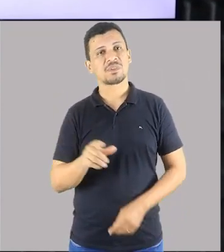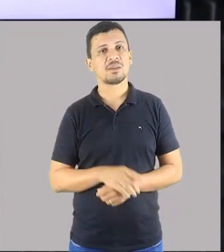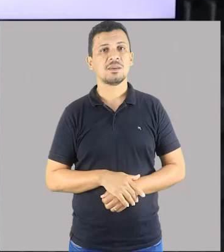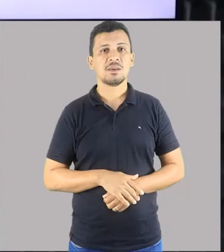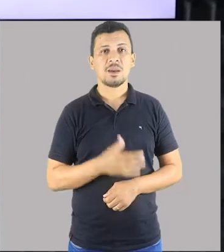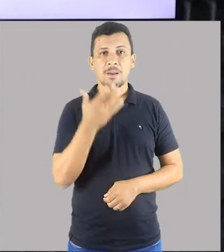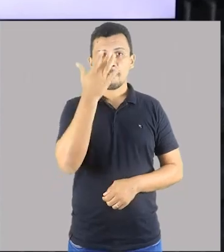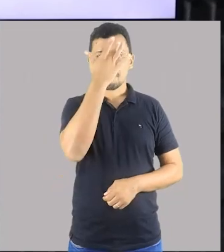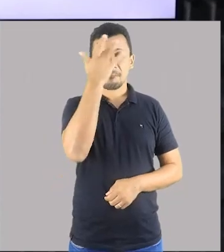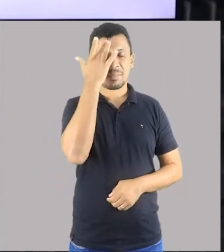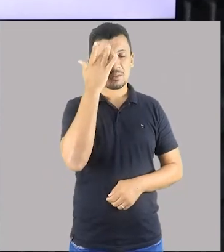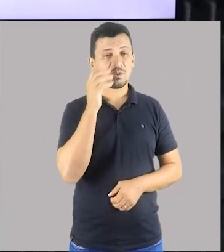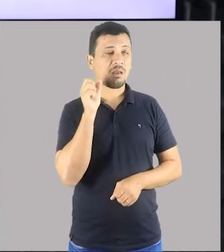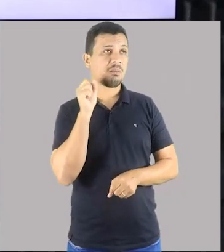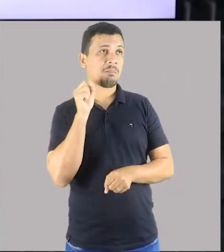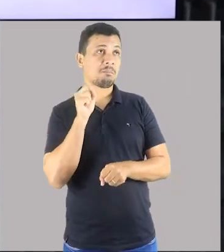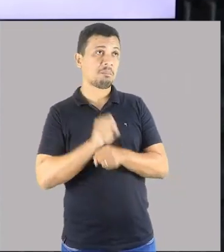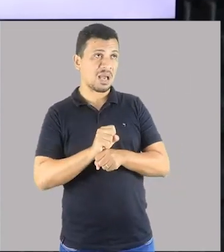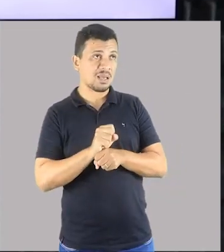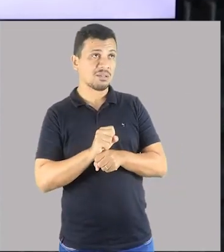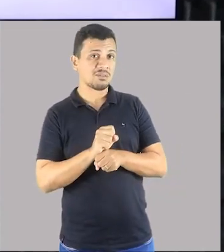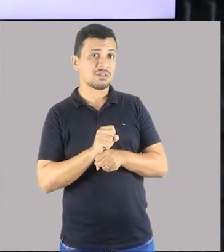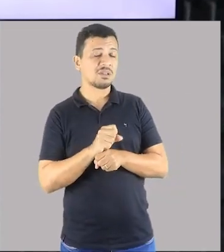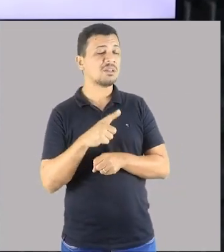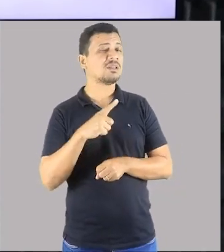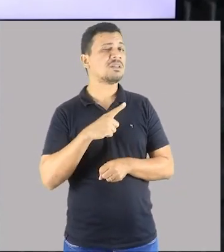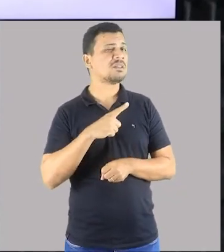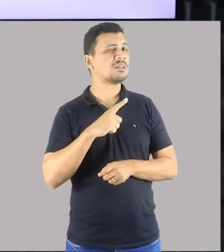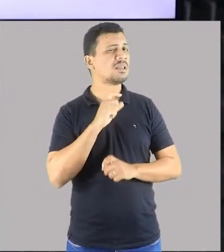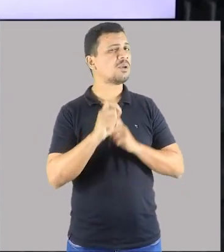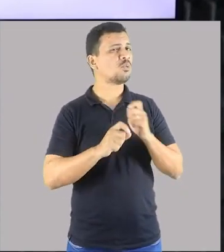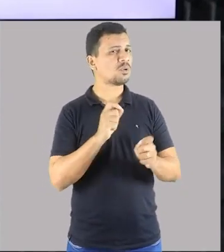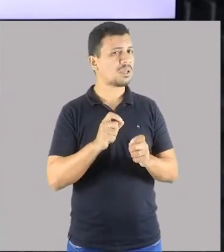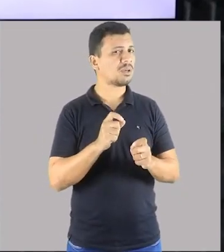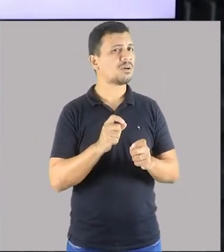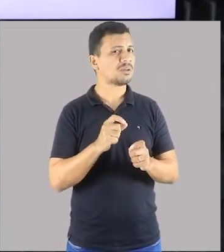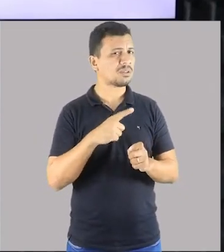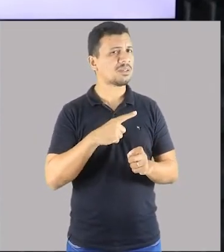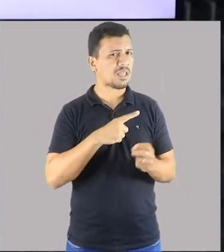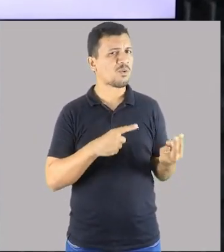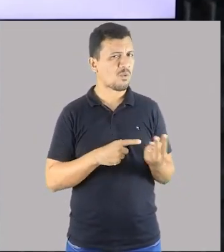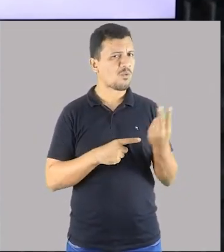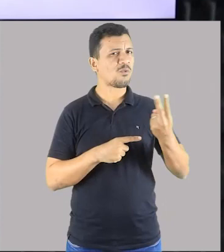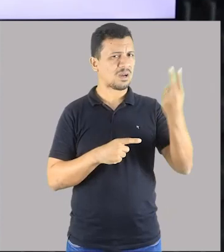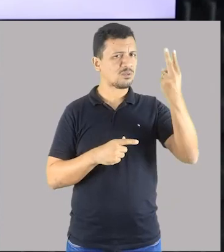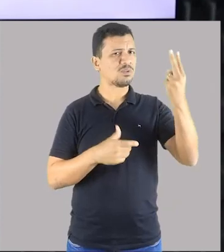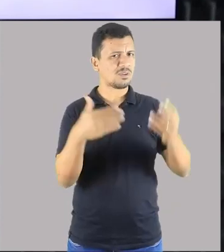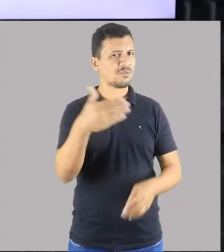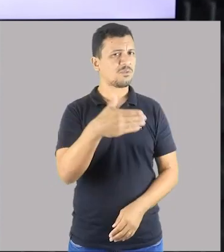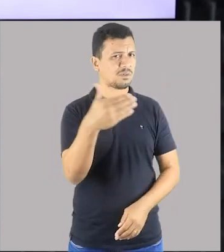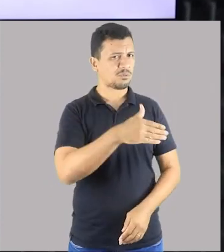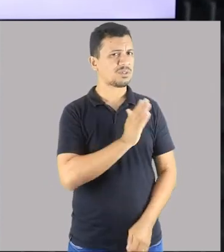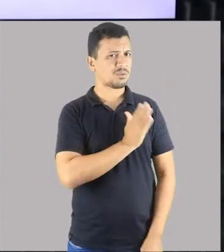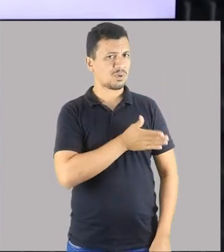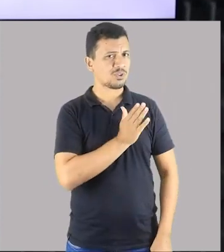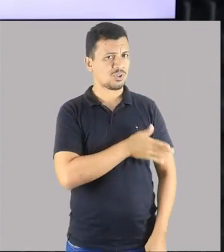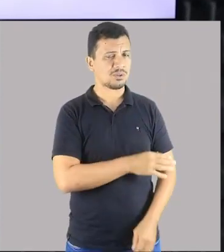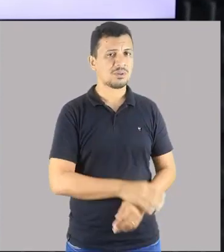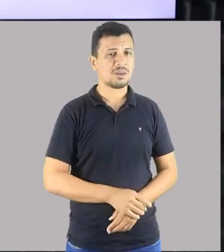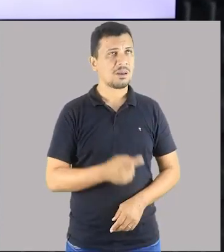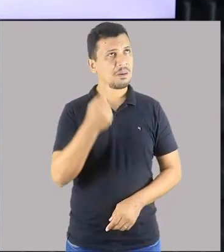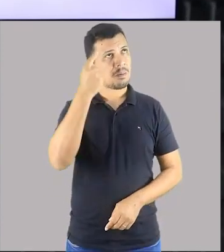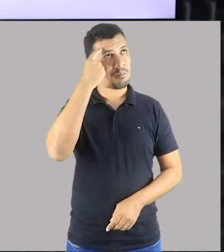ele não é ativo, ele tem um certo valor de frequência cardíaca, tá? Vai ser o quê? Vamos